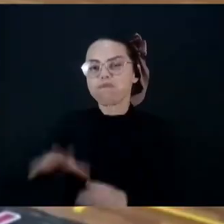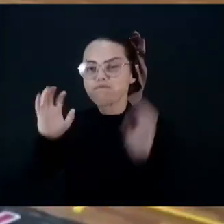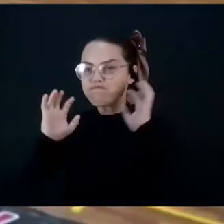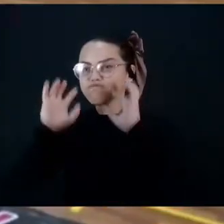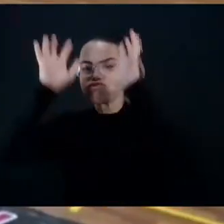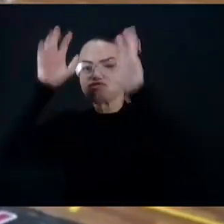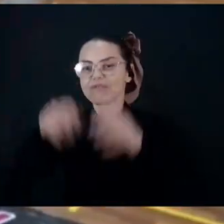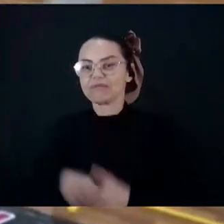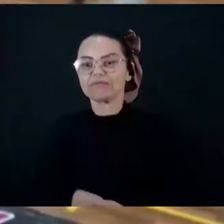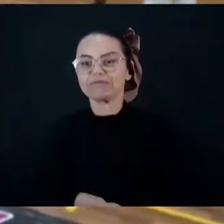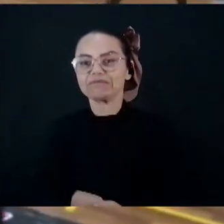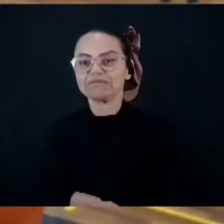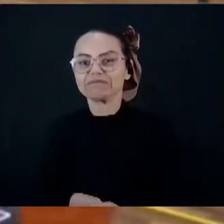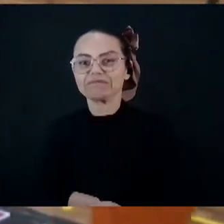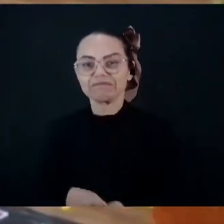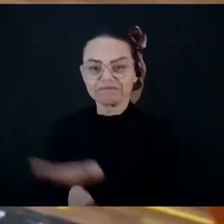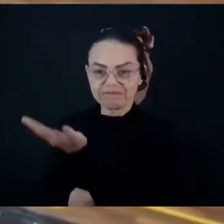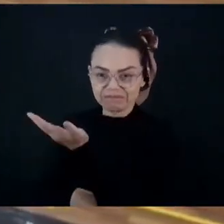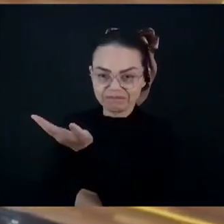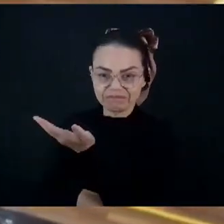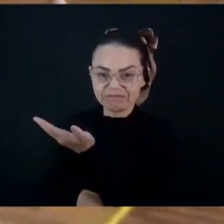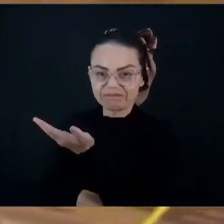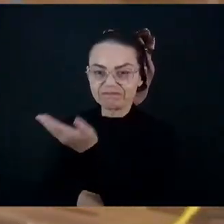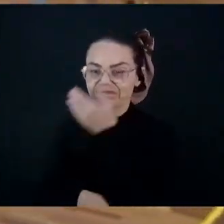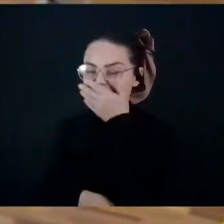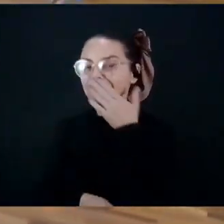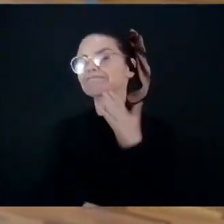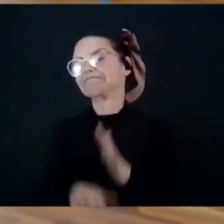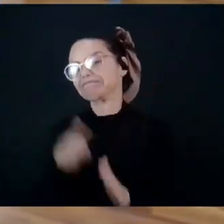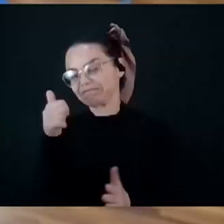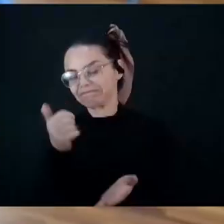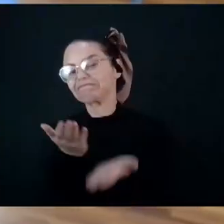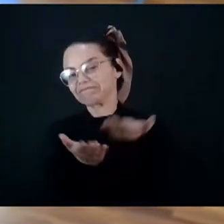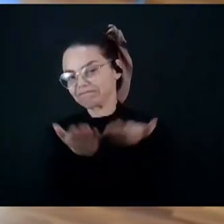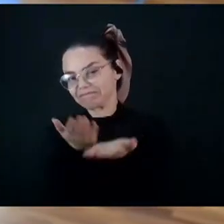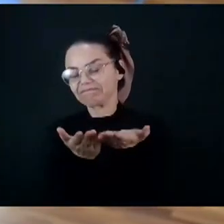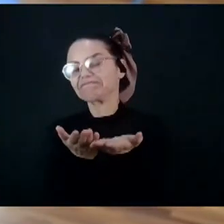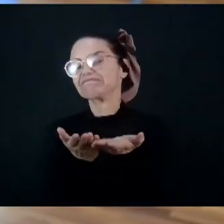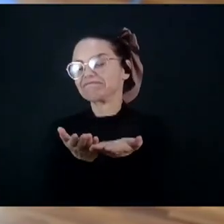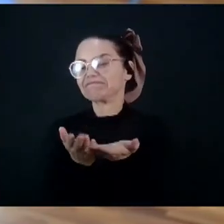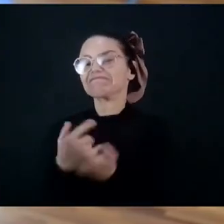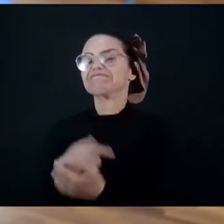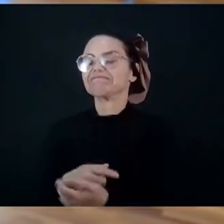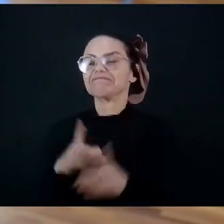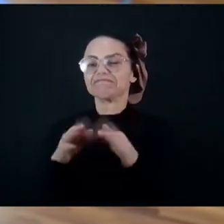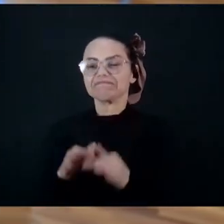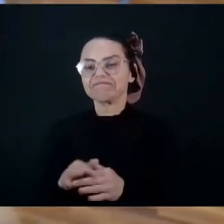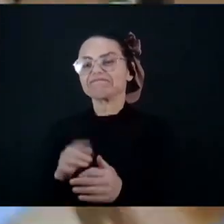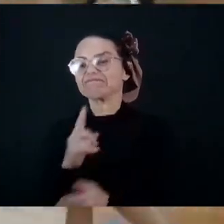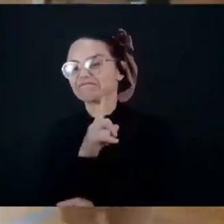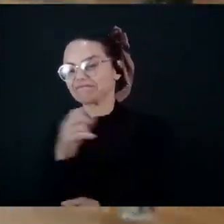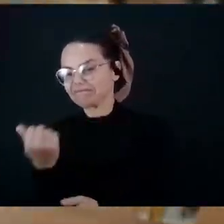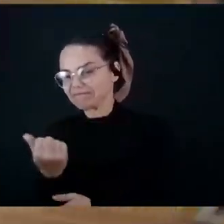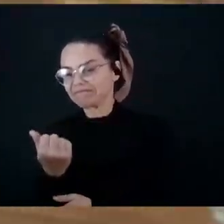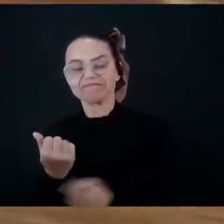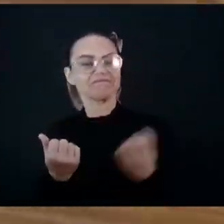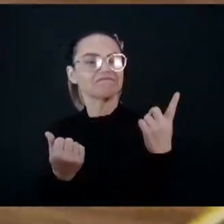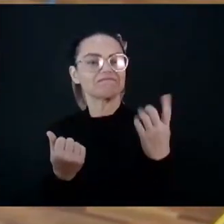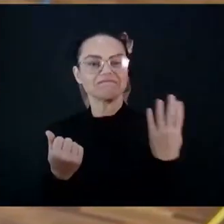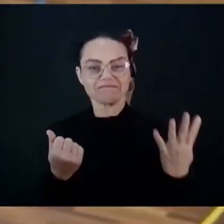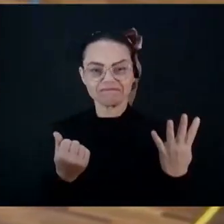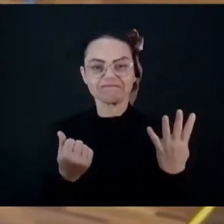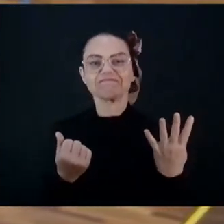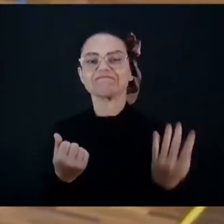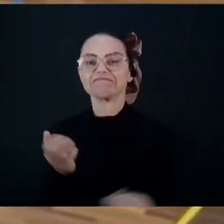O primeiro quarto até que foi equilibrado. A parcial terminou em 16-14 para as donas da